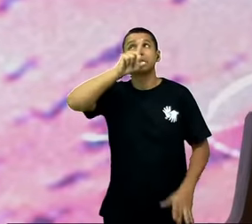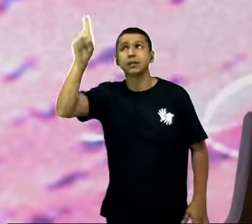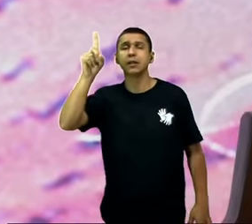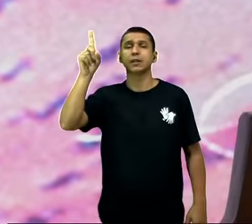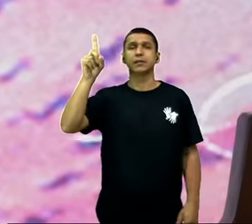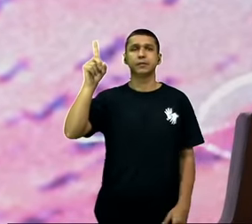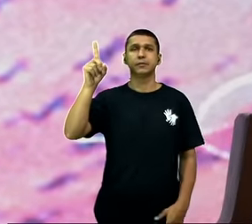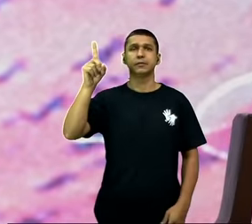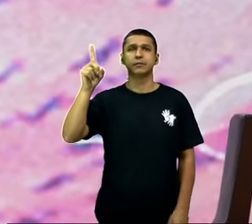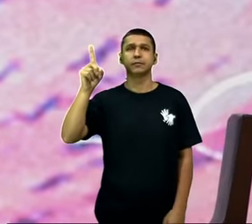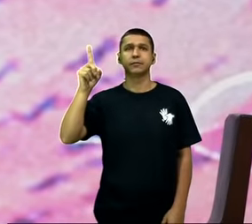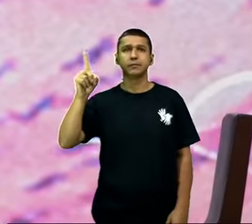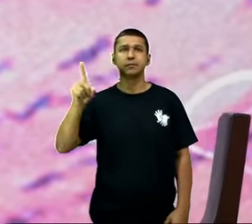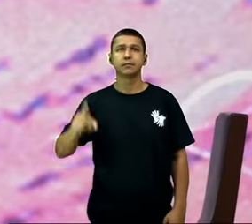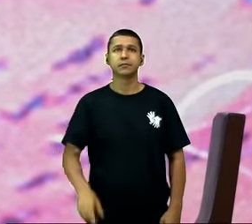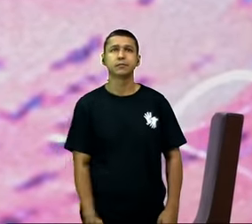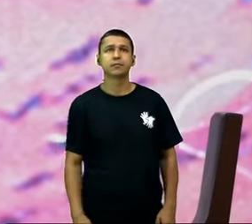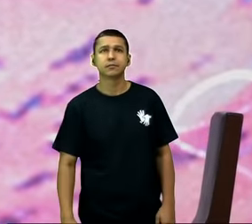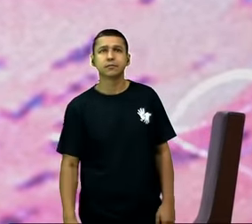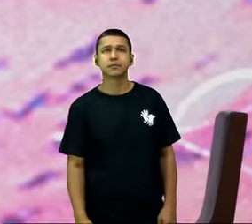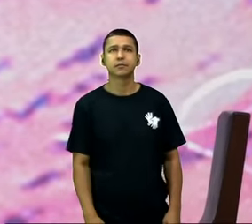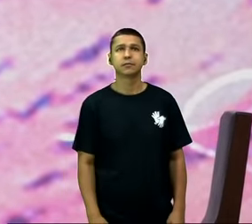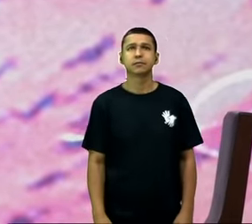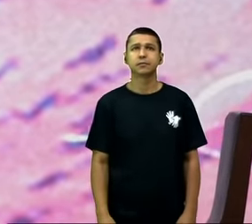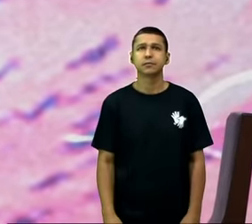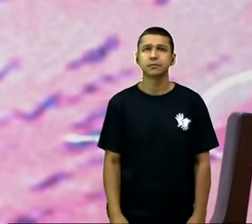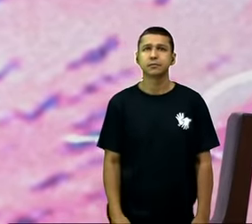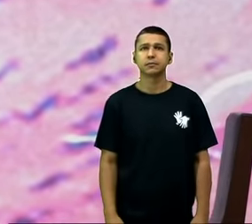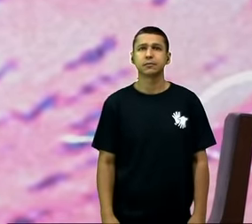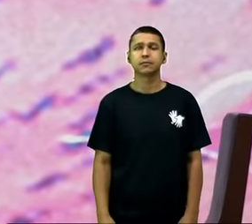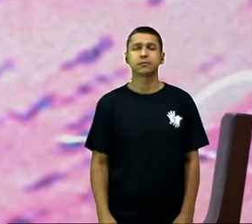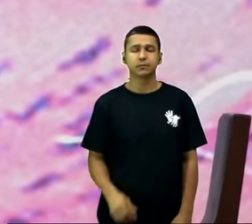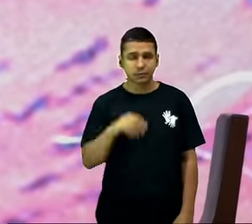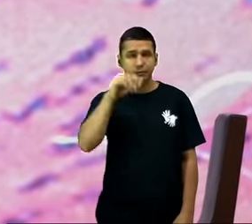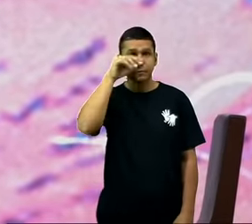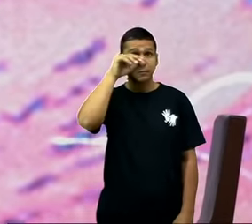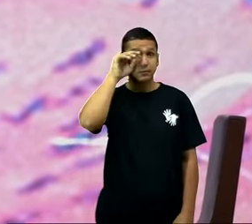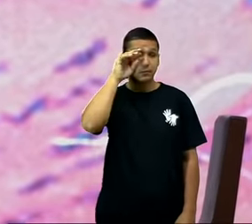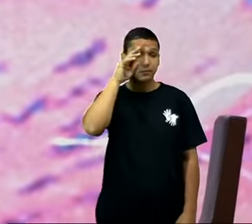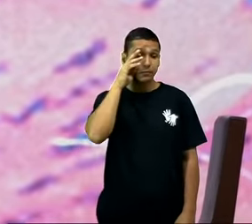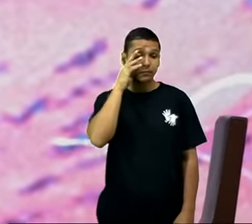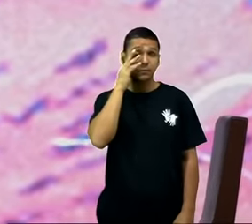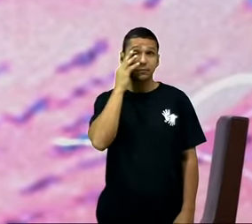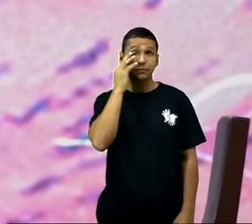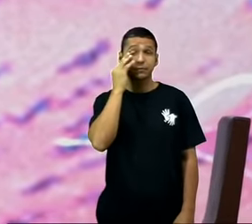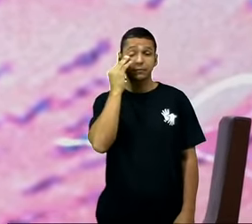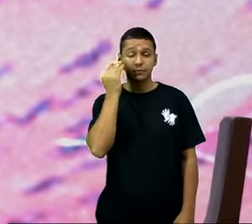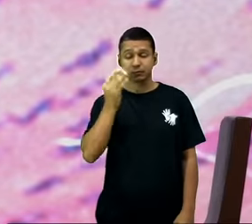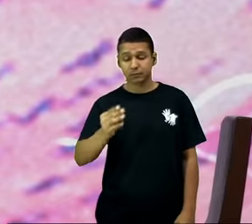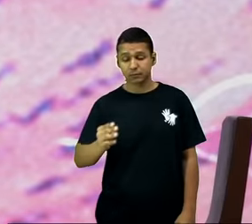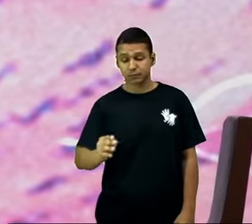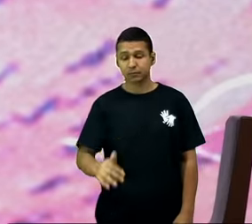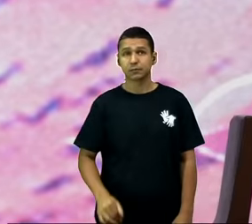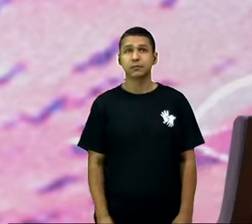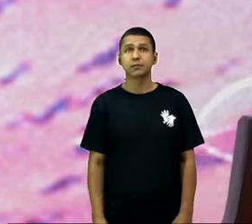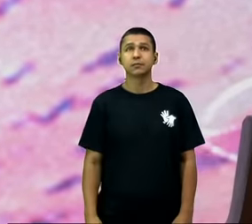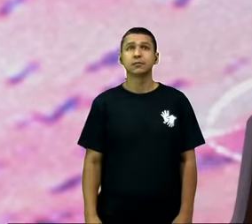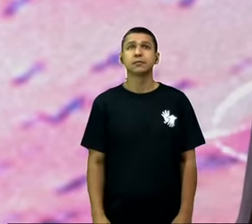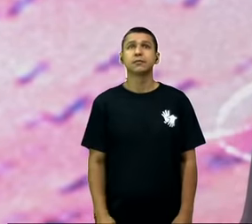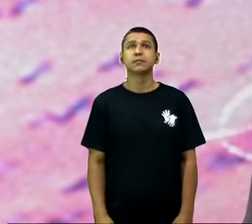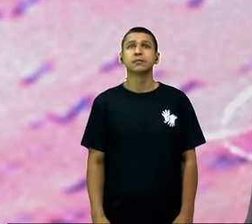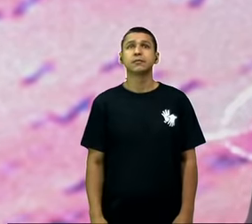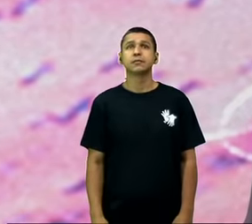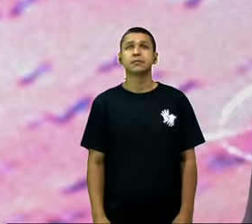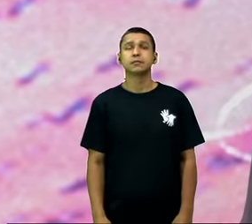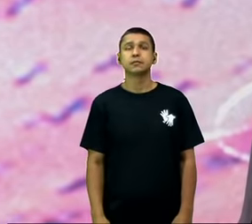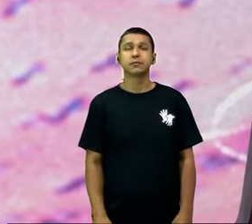Porque só é dele o nosso coração. Acabou. Pega